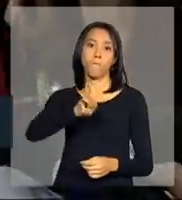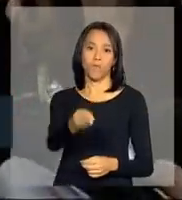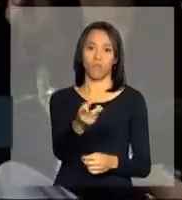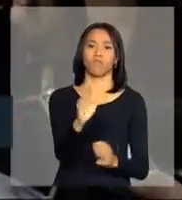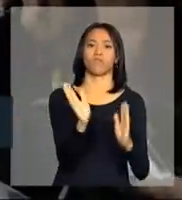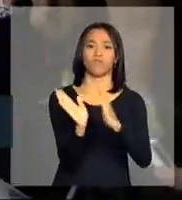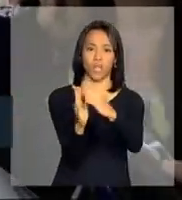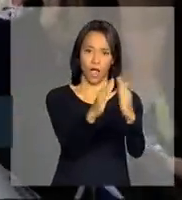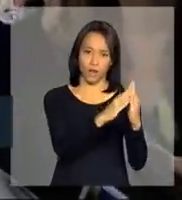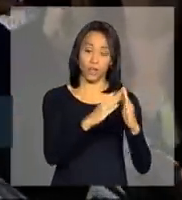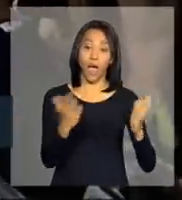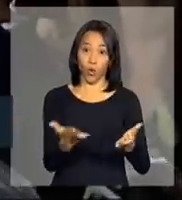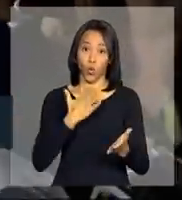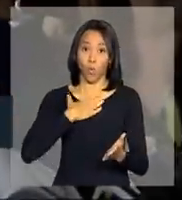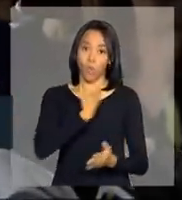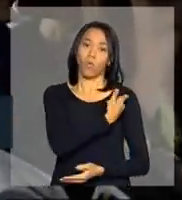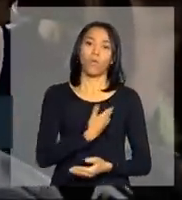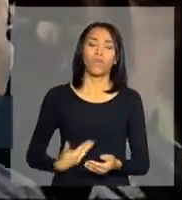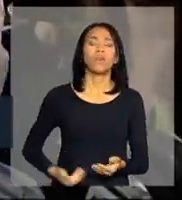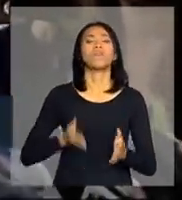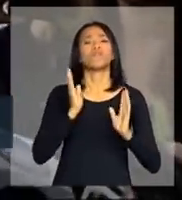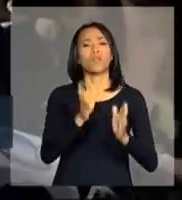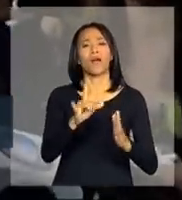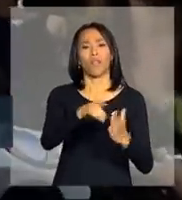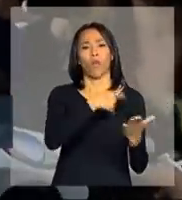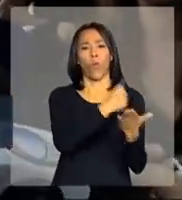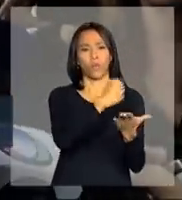meu governo, nós temos obrigação de